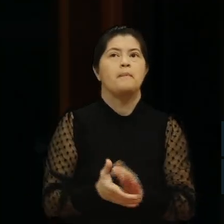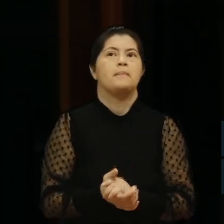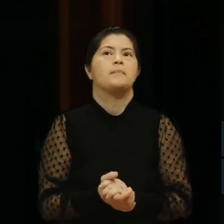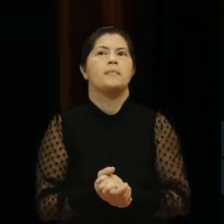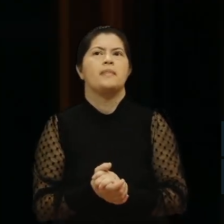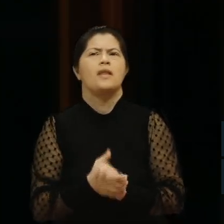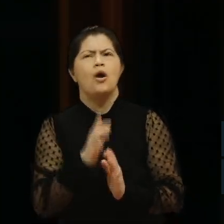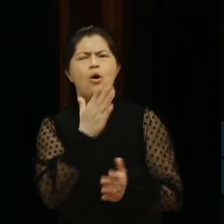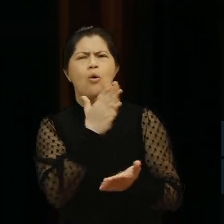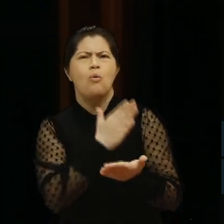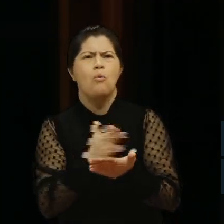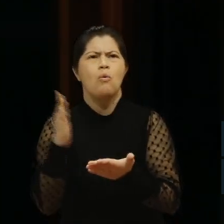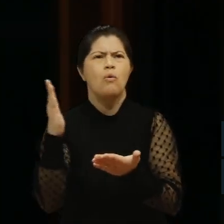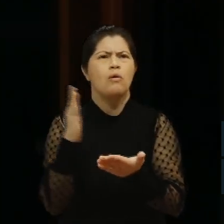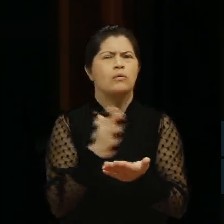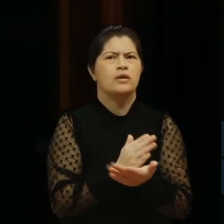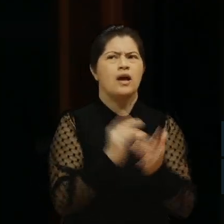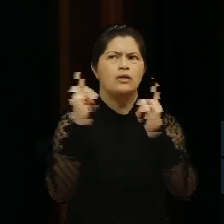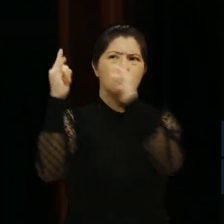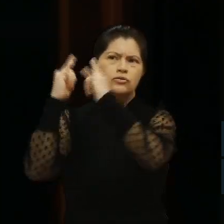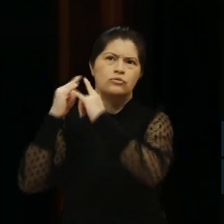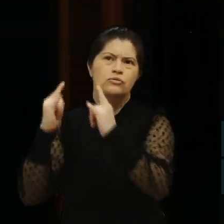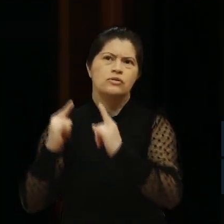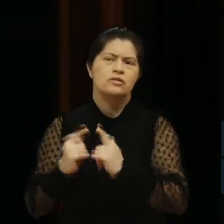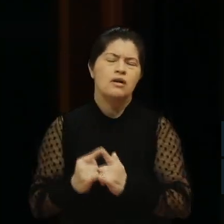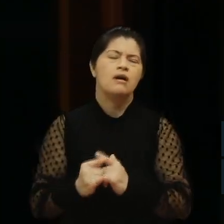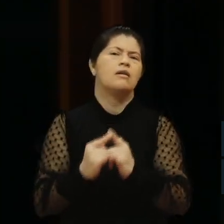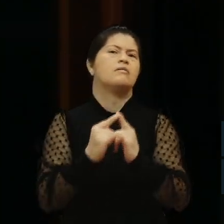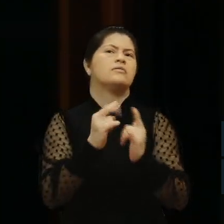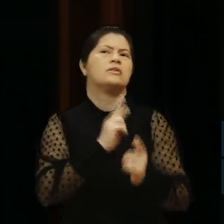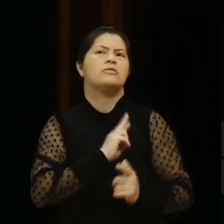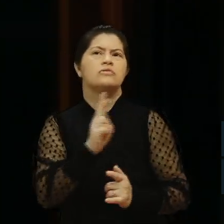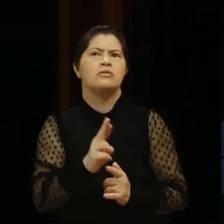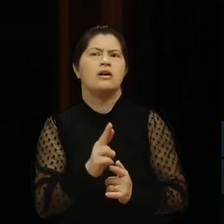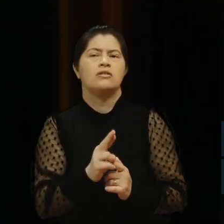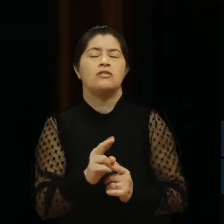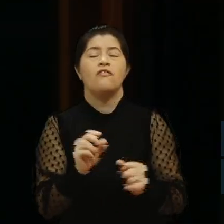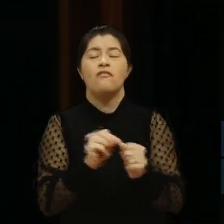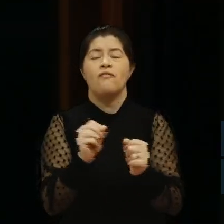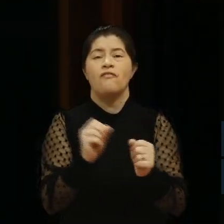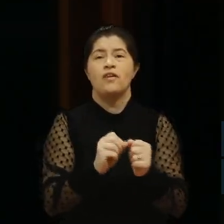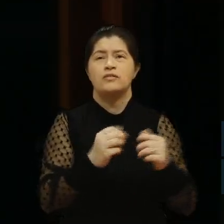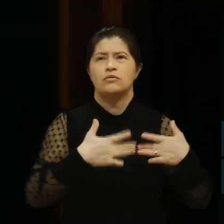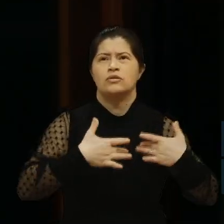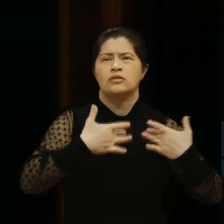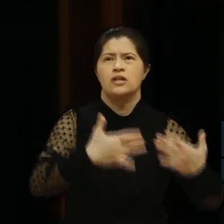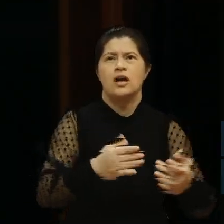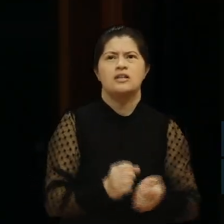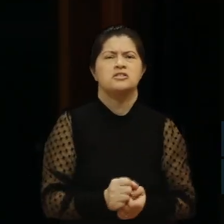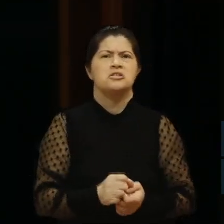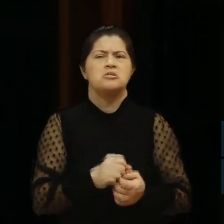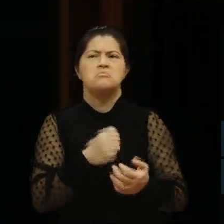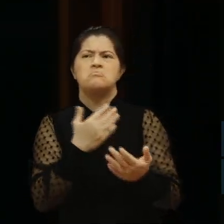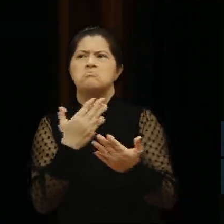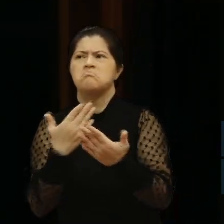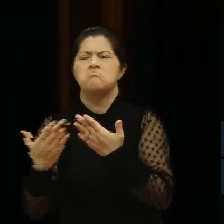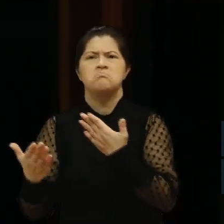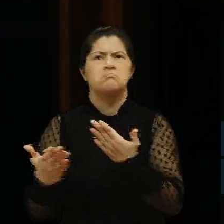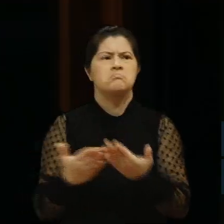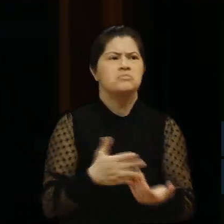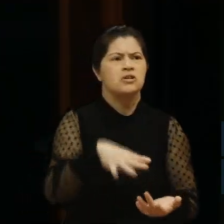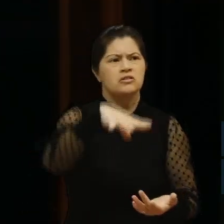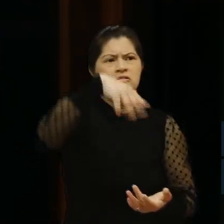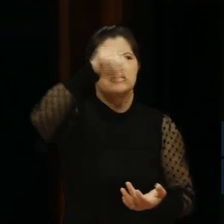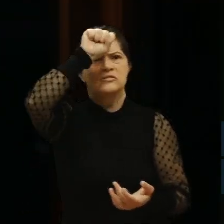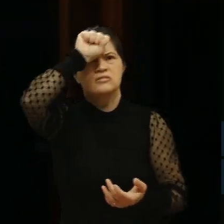qualquer instituição religiosa que promova a caridade, o bem, seja ela umbandista, de religião de matriz